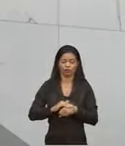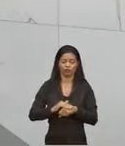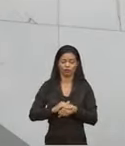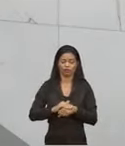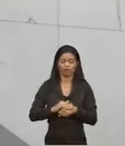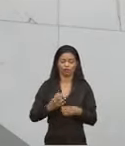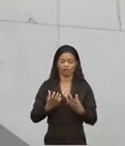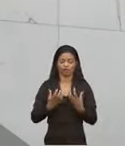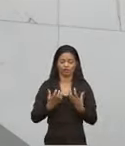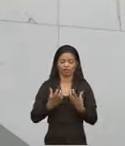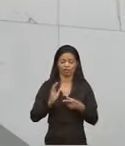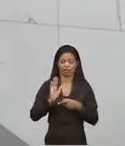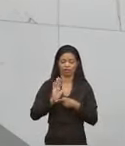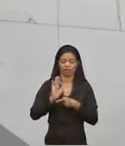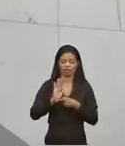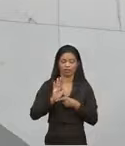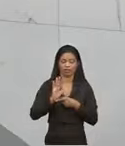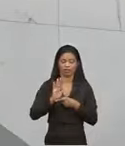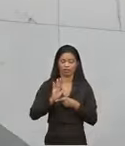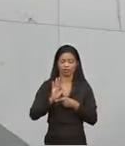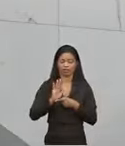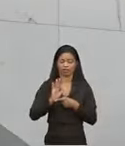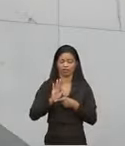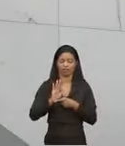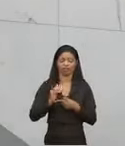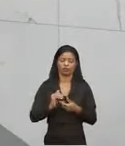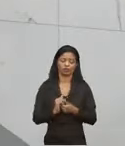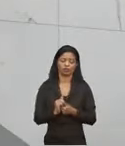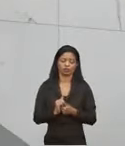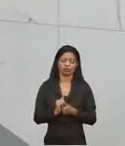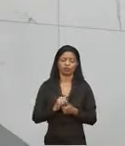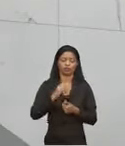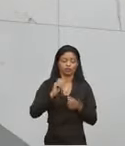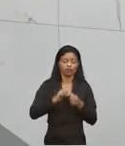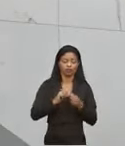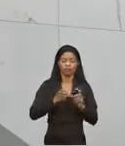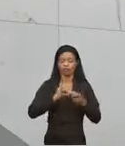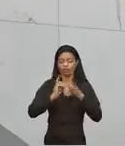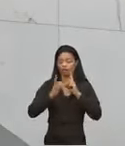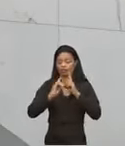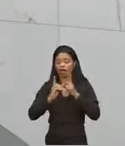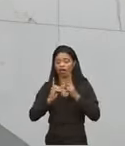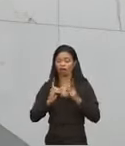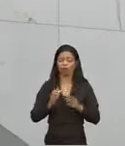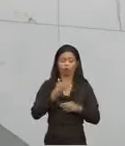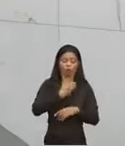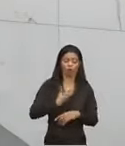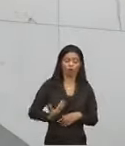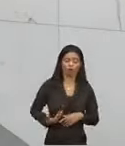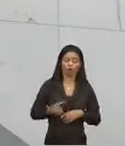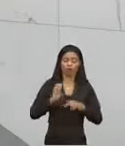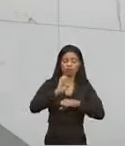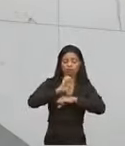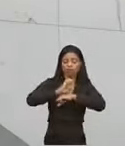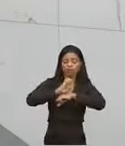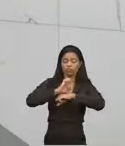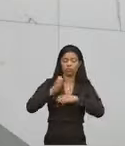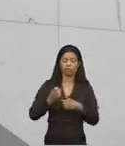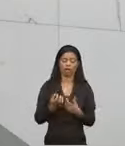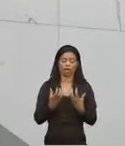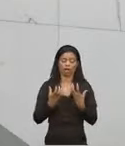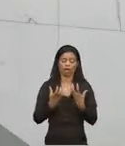com uma grande notícia. Eu vou fazer esse diálogo com o governo do Estado, vereador Gilvan. Ela e